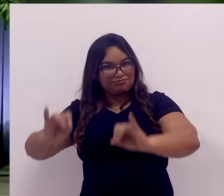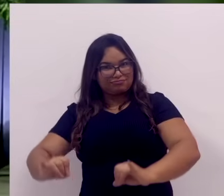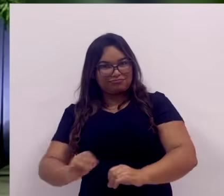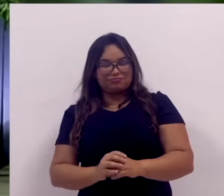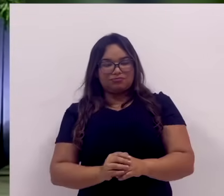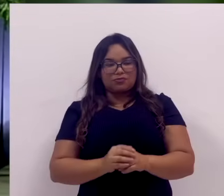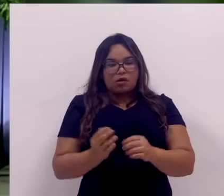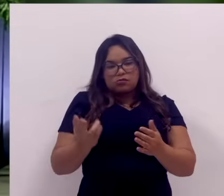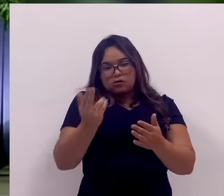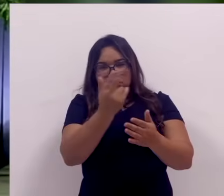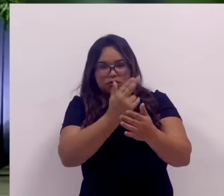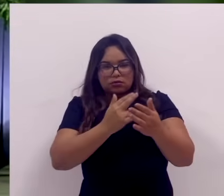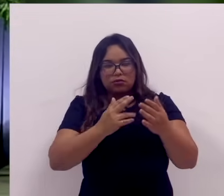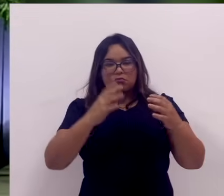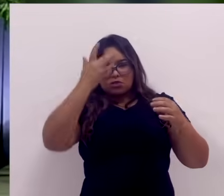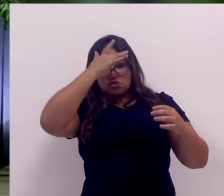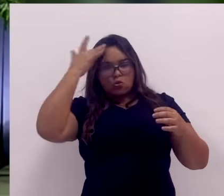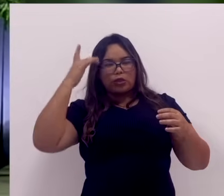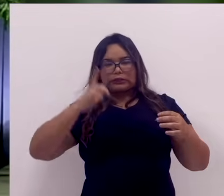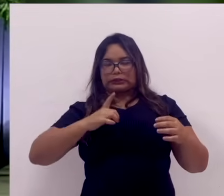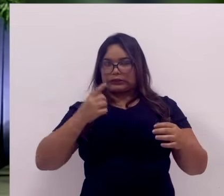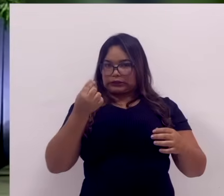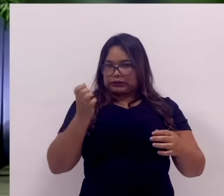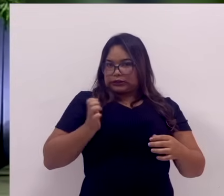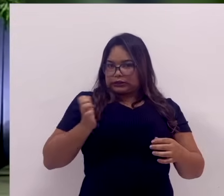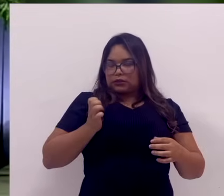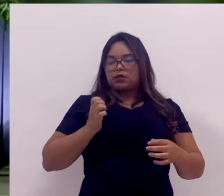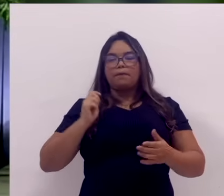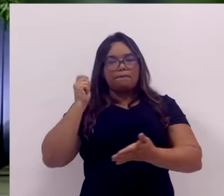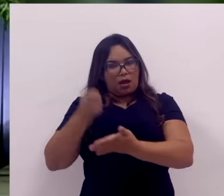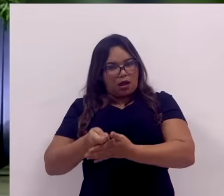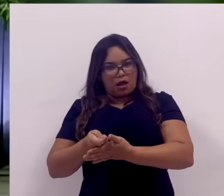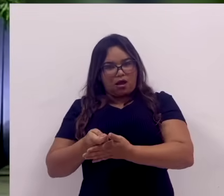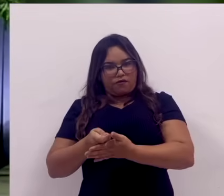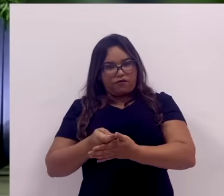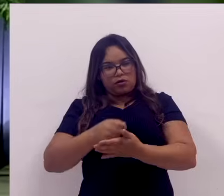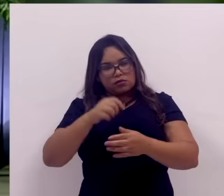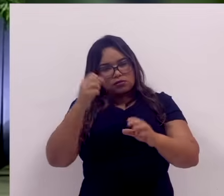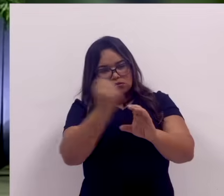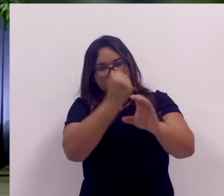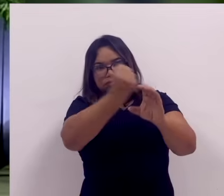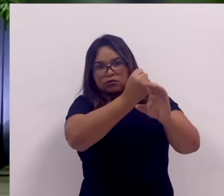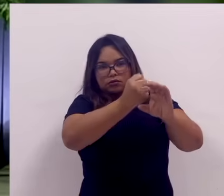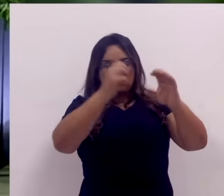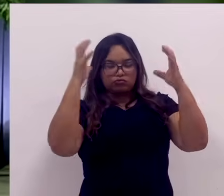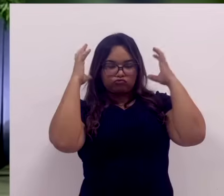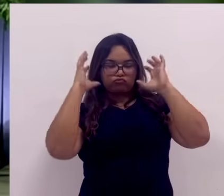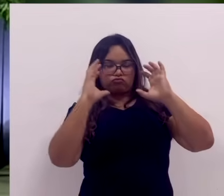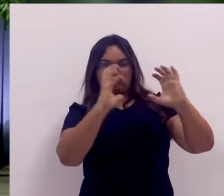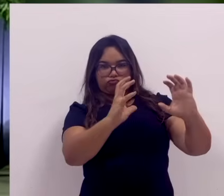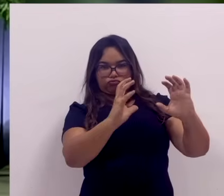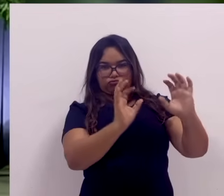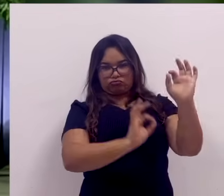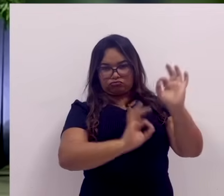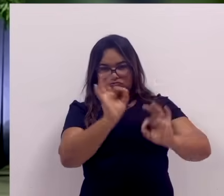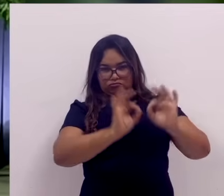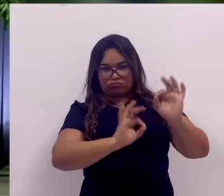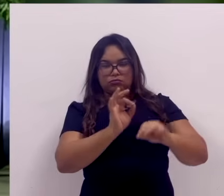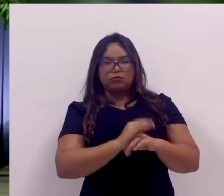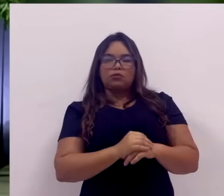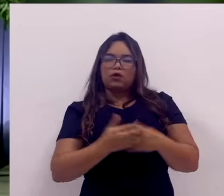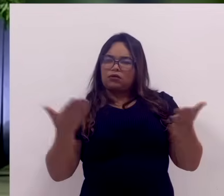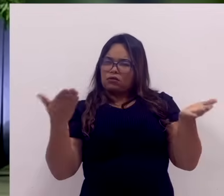escultor para esculpir a sua cabeça e colocá-la ali. E alguns pagavam, como hoje em dia se aluga um telefone, uma casa ou algo